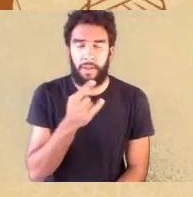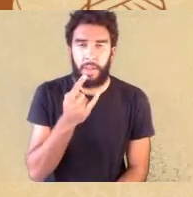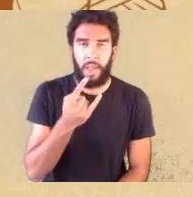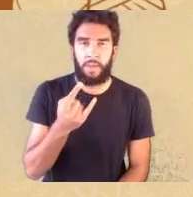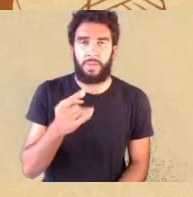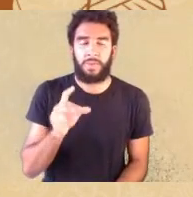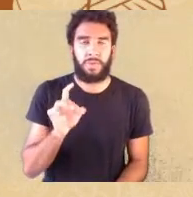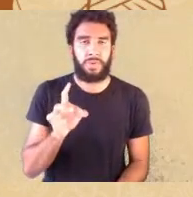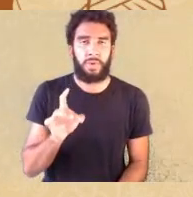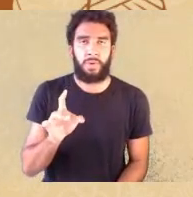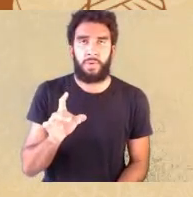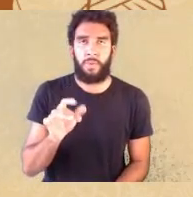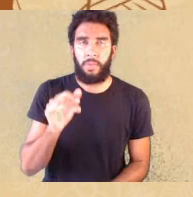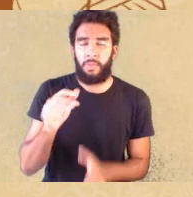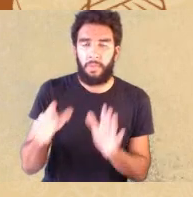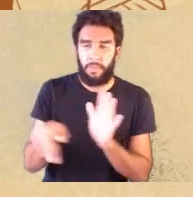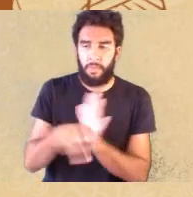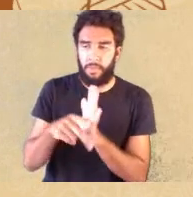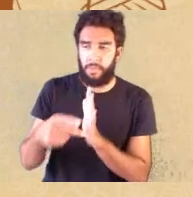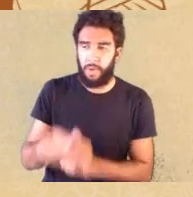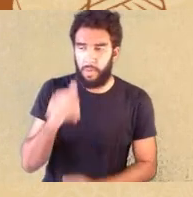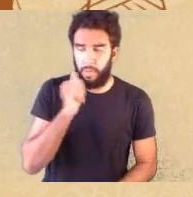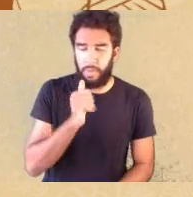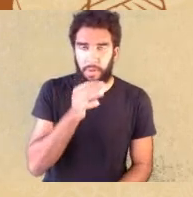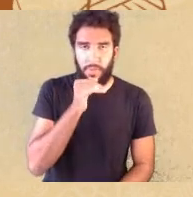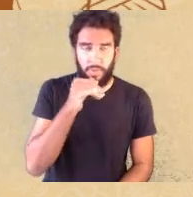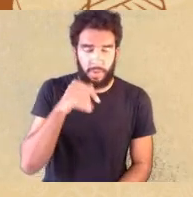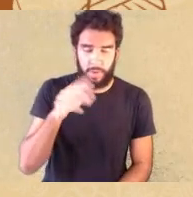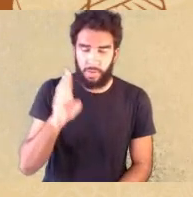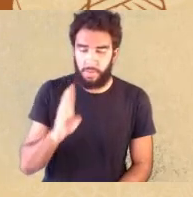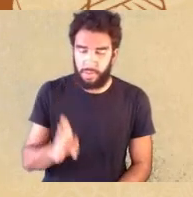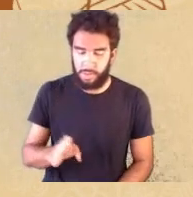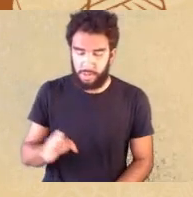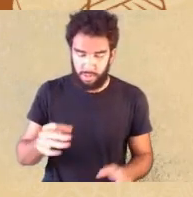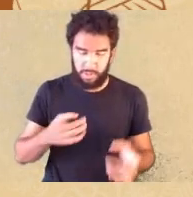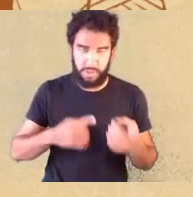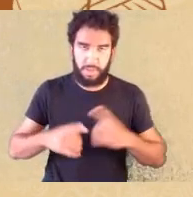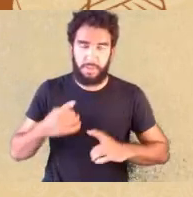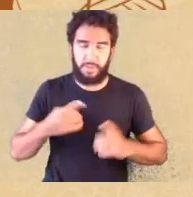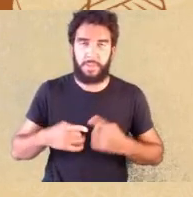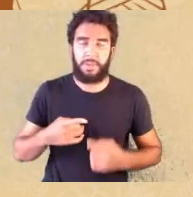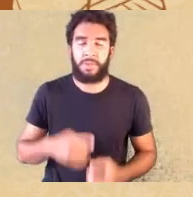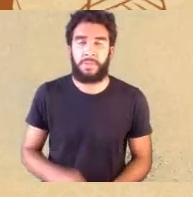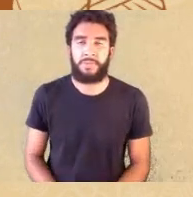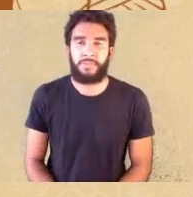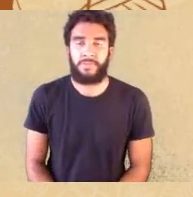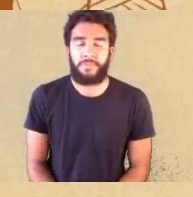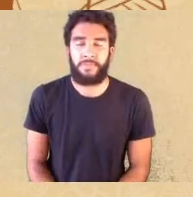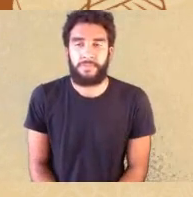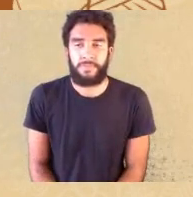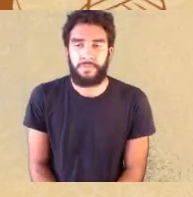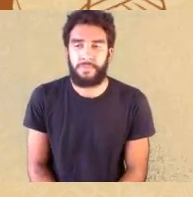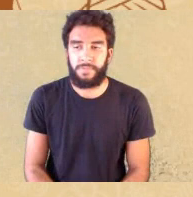aí, particularmente no Brasil, da depressão. Só um recorte para não tomar muito tempo.